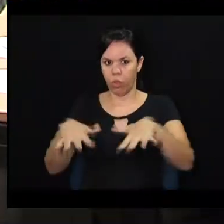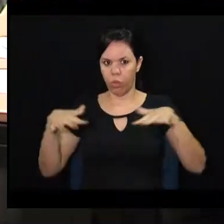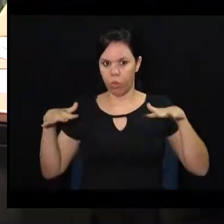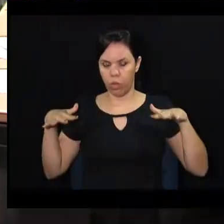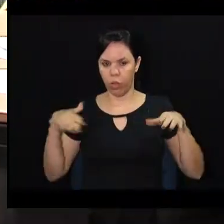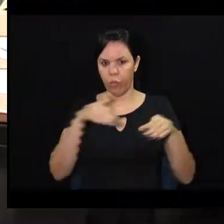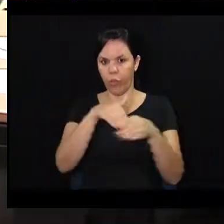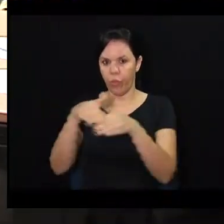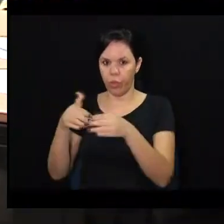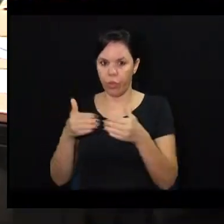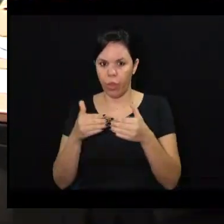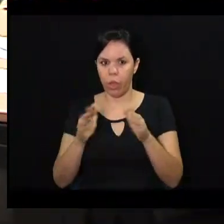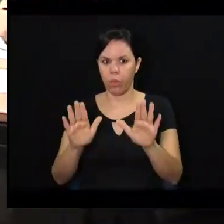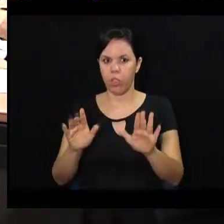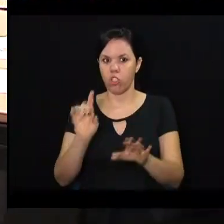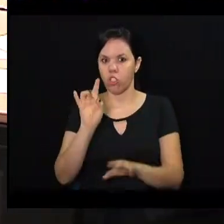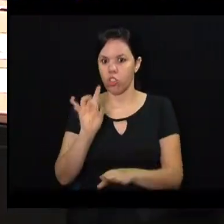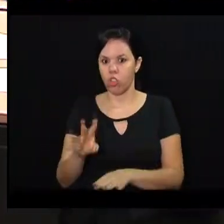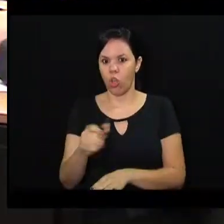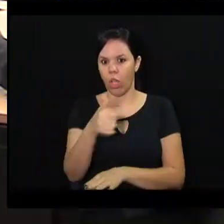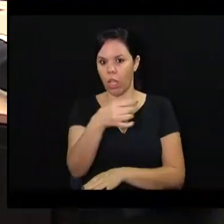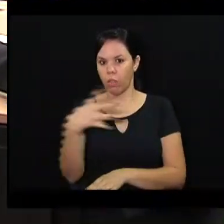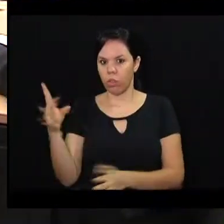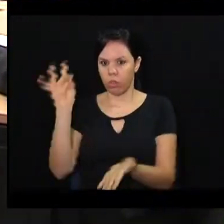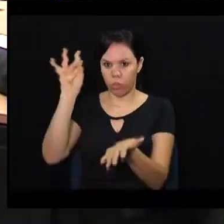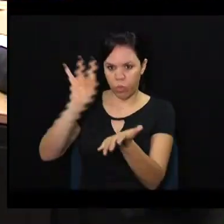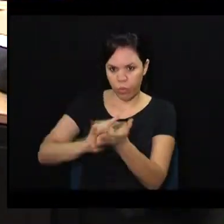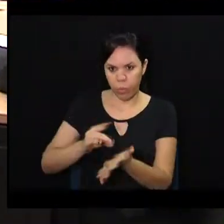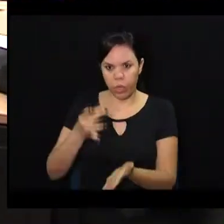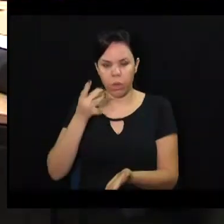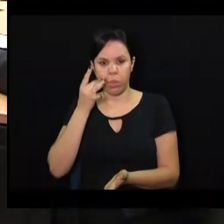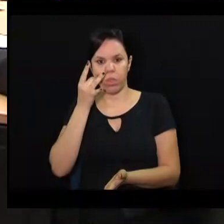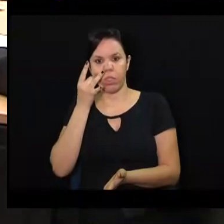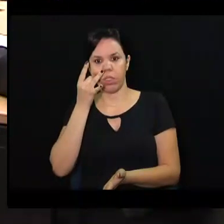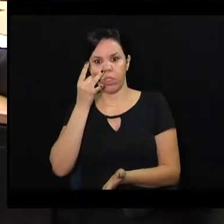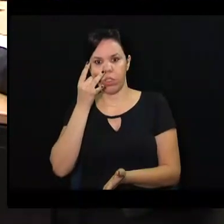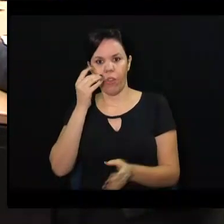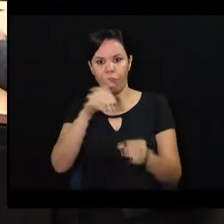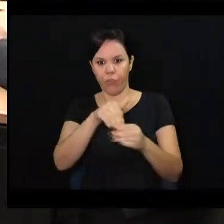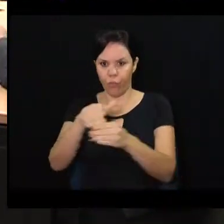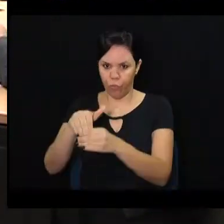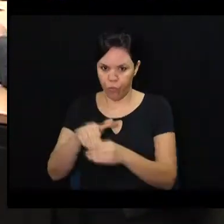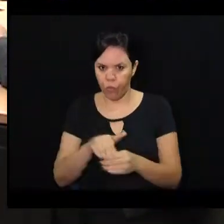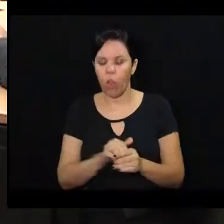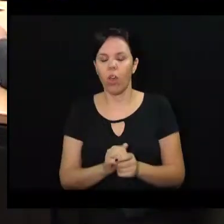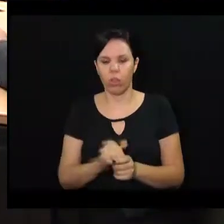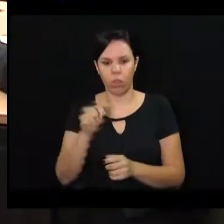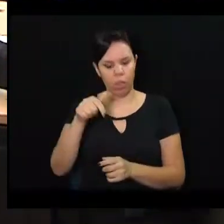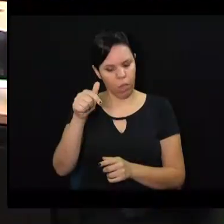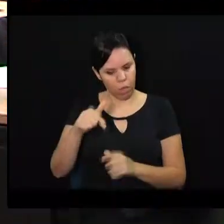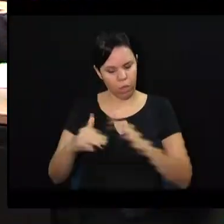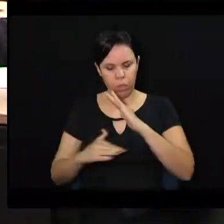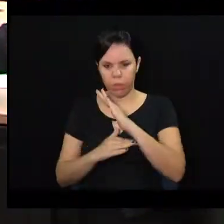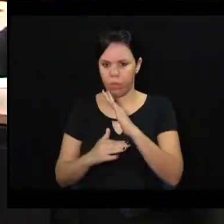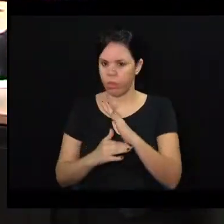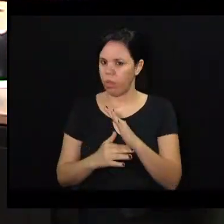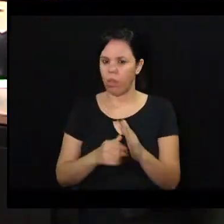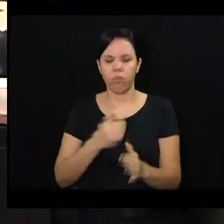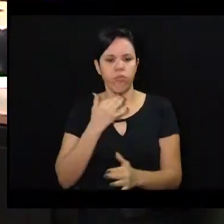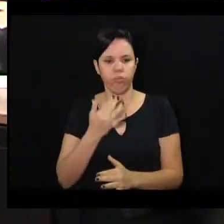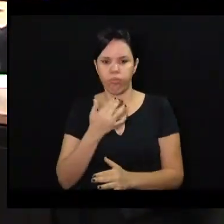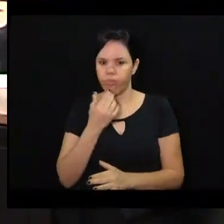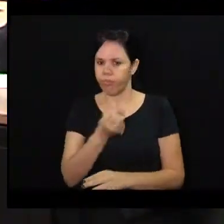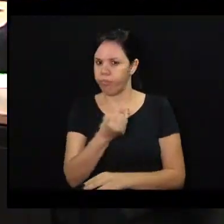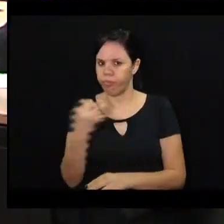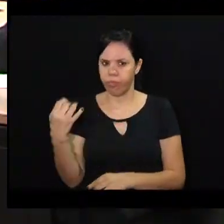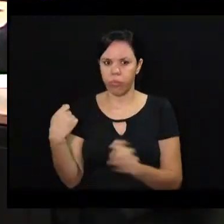foi aberto, apenas 14 confirmaram a presença e o voto, o que, segundo o regimento da Casa, não é suficiente para manter